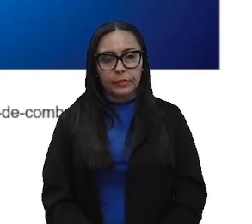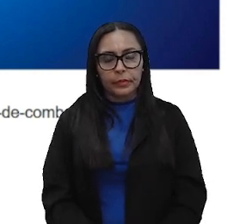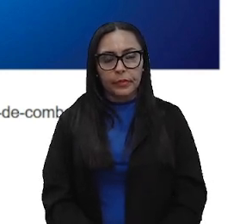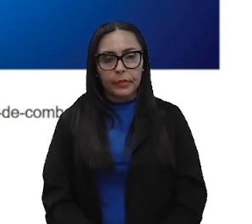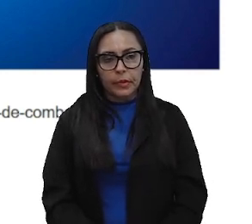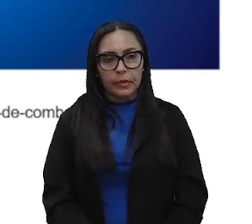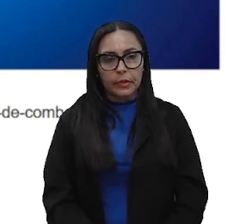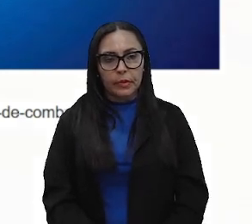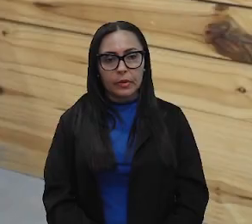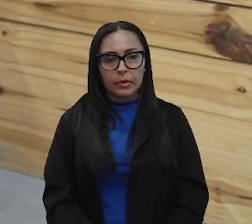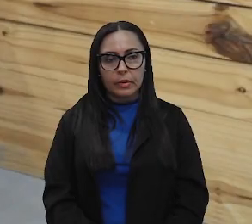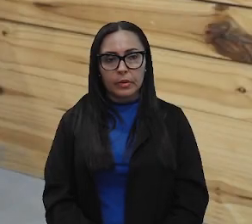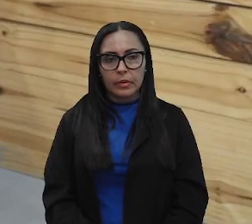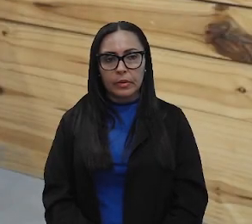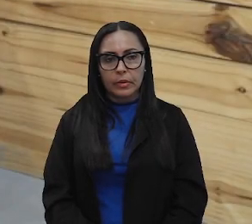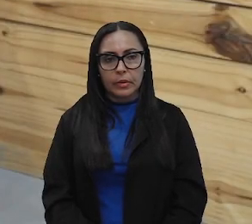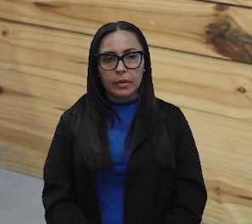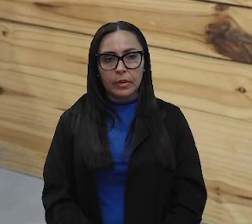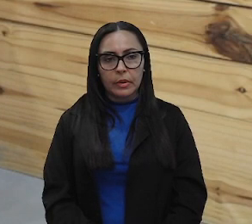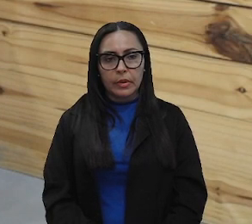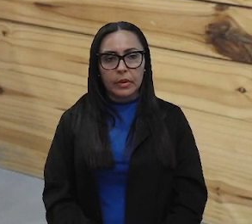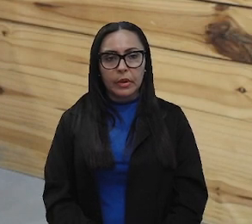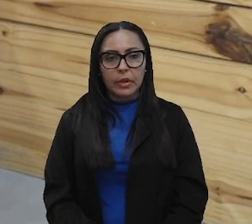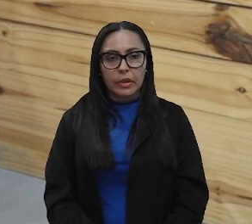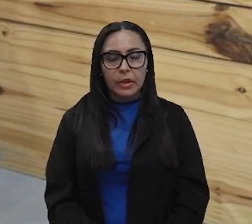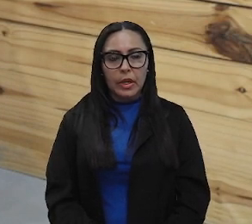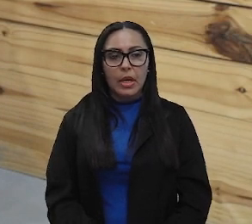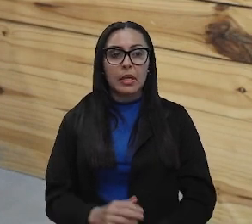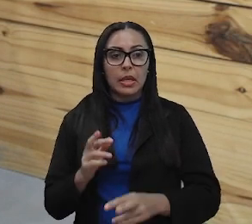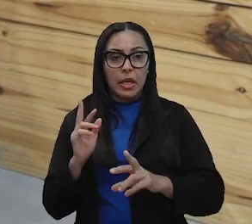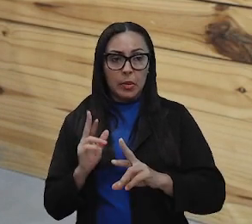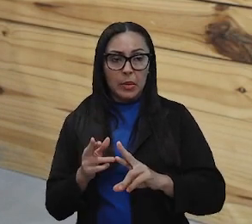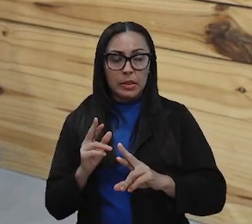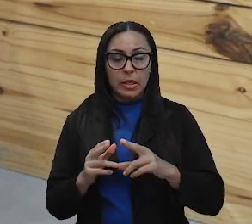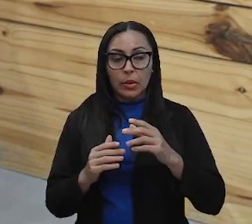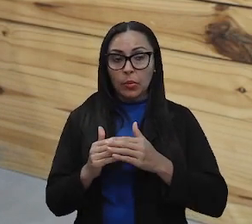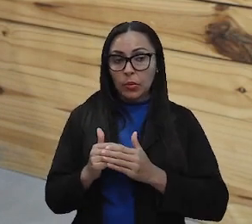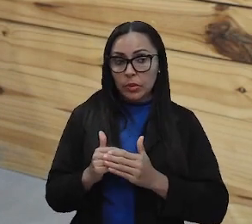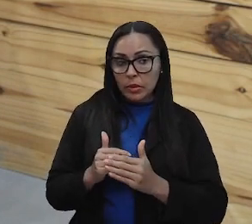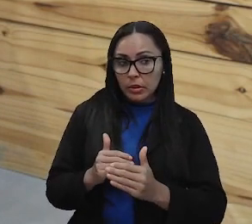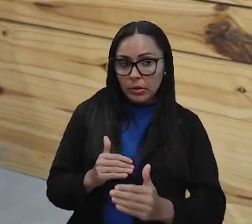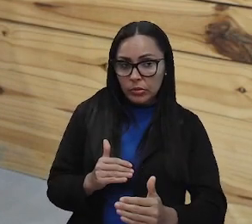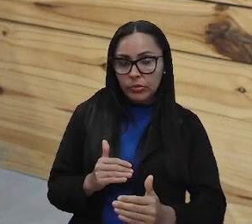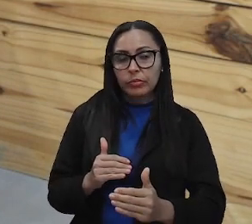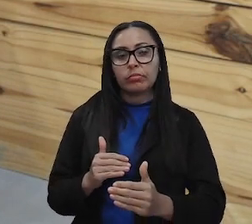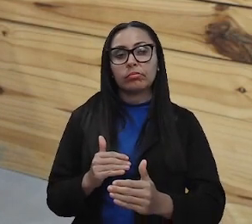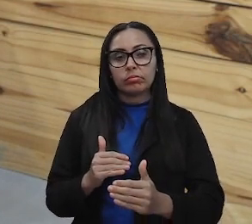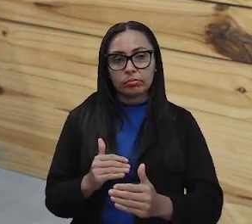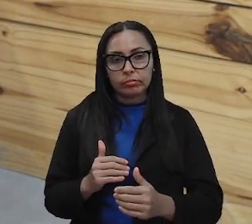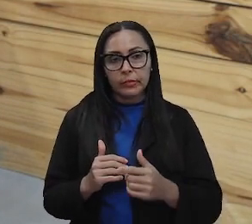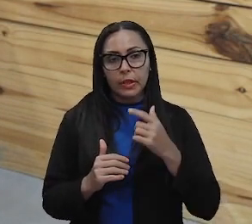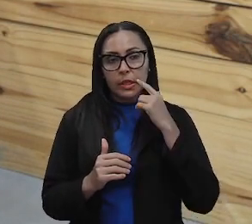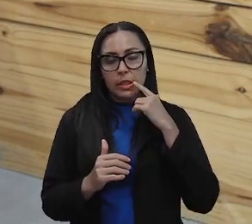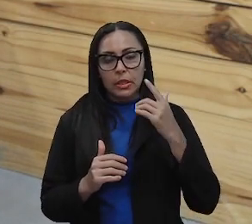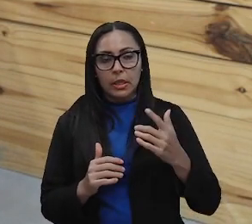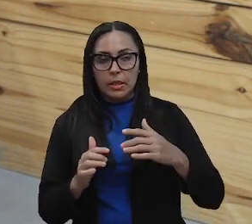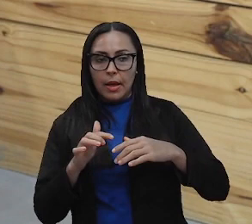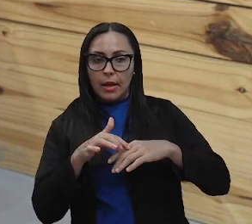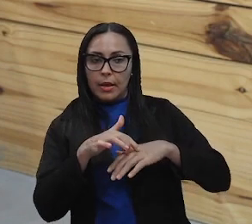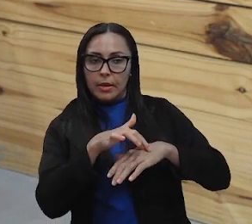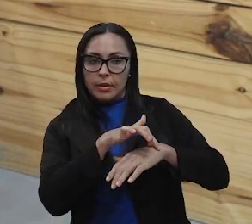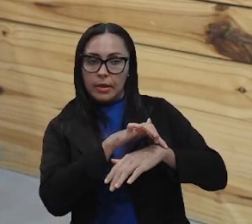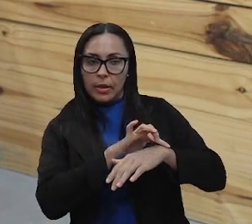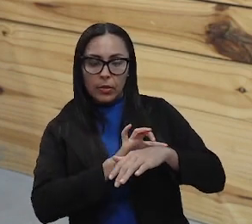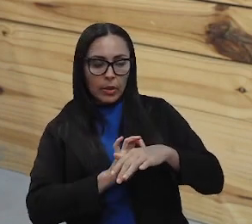lesionada? Essa foto representa o início de uma lesão, né? A gente pode ver aí que nessa região do punho, a